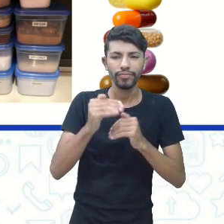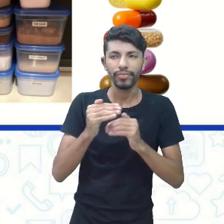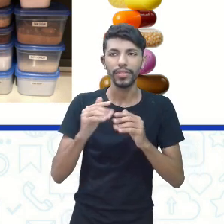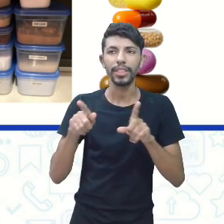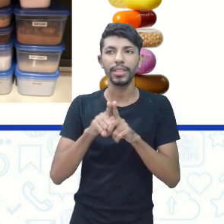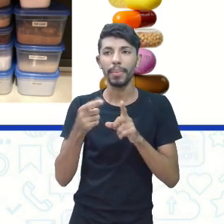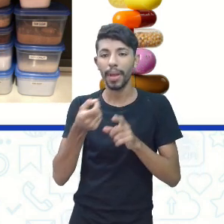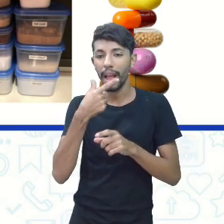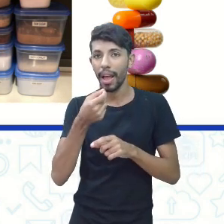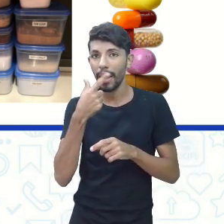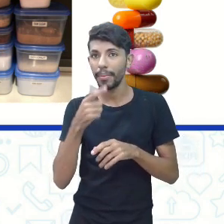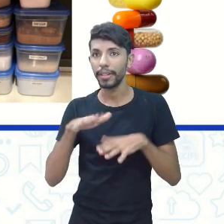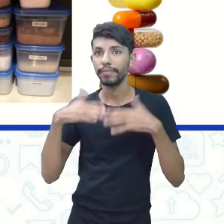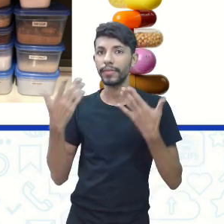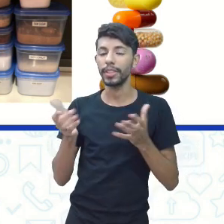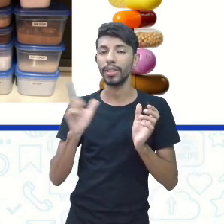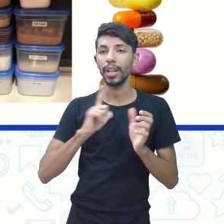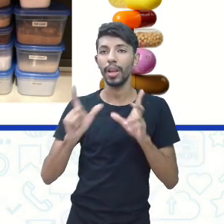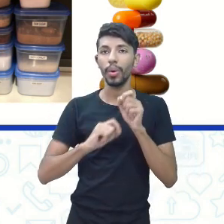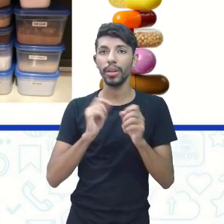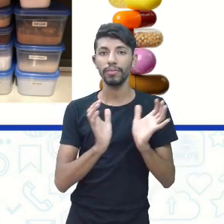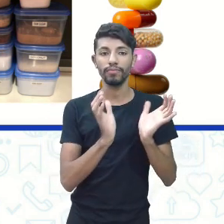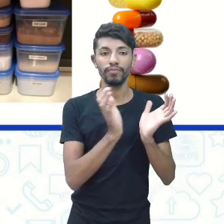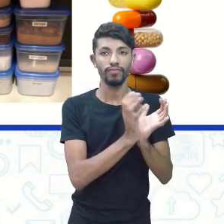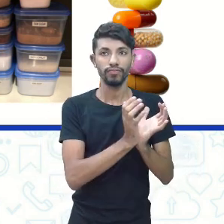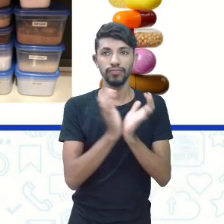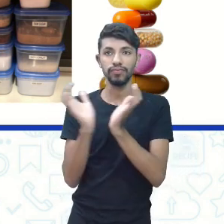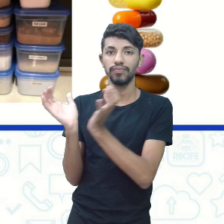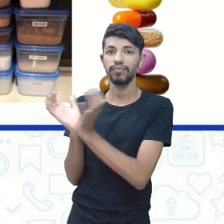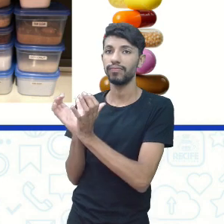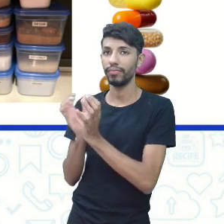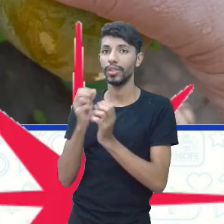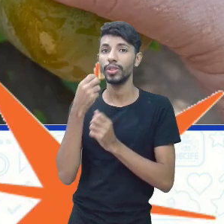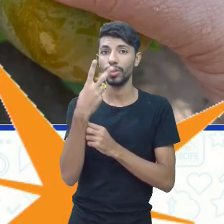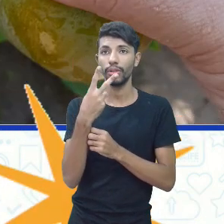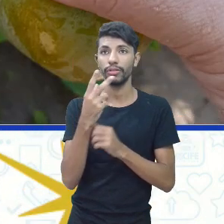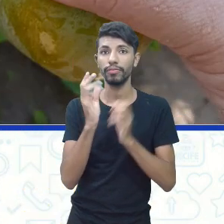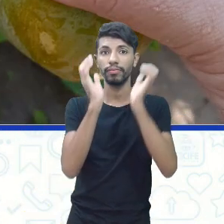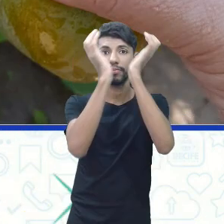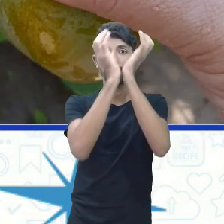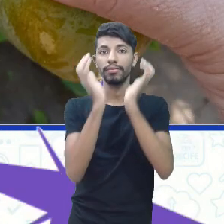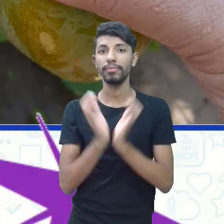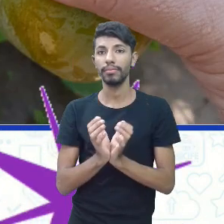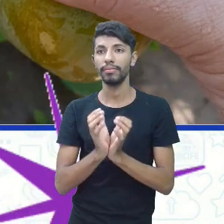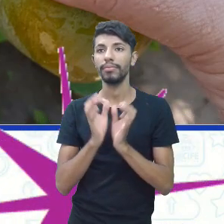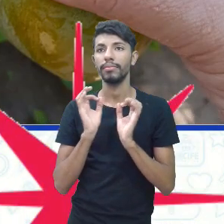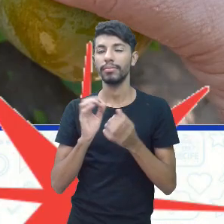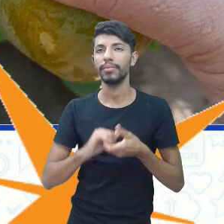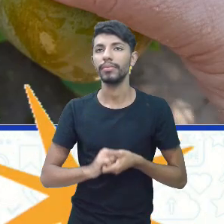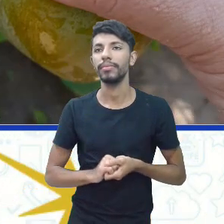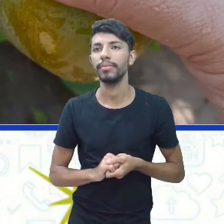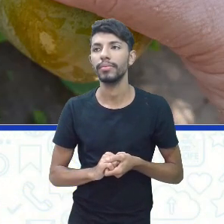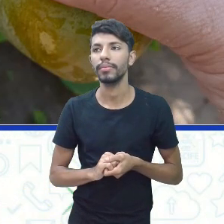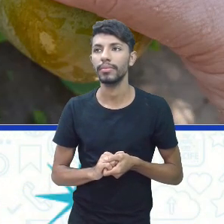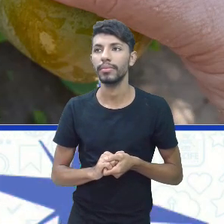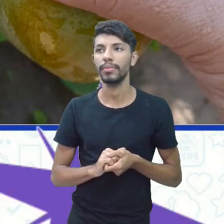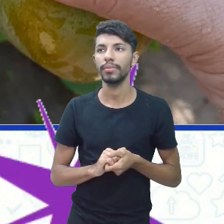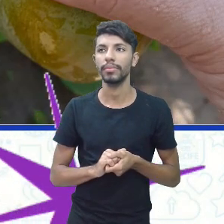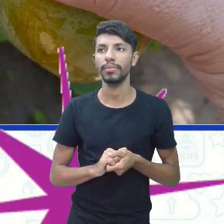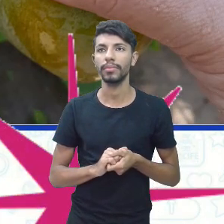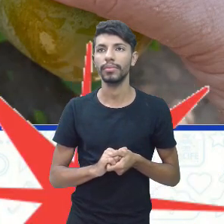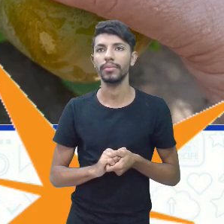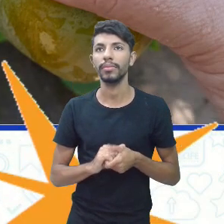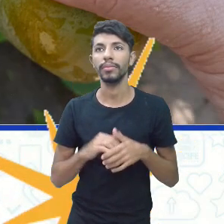nós estamos classificando em 2 grandes grupos. Vamos continuar. E aí eu quero mostrar